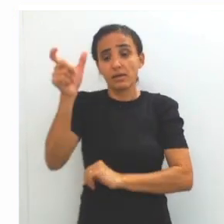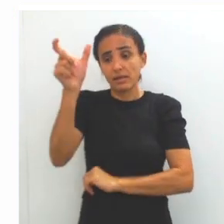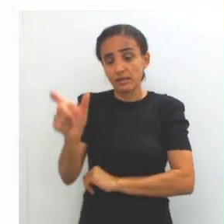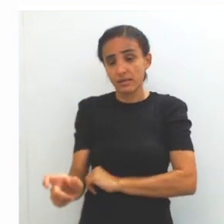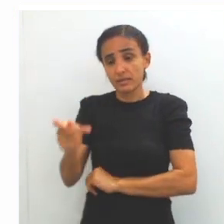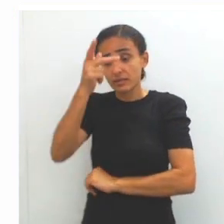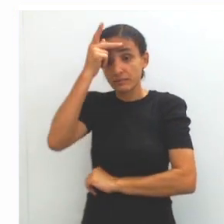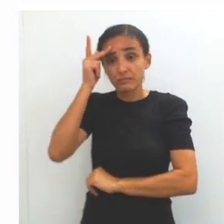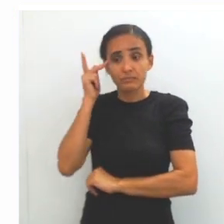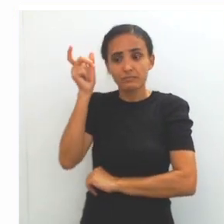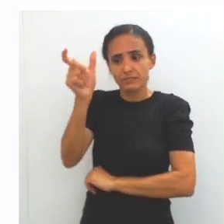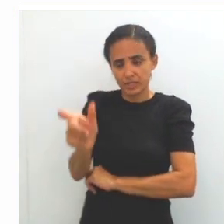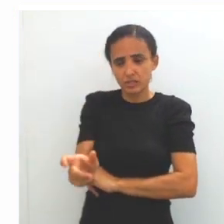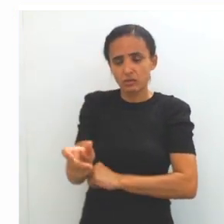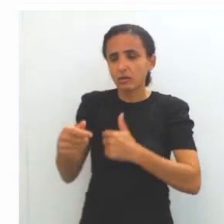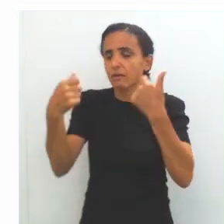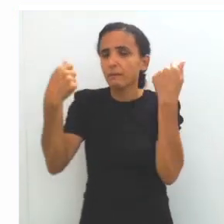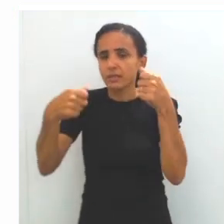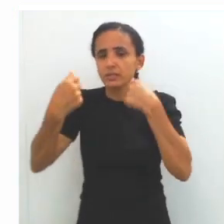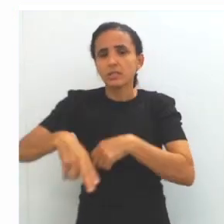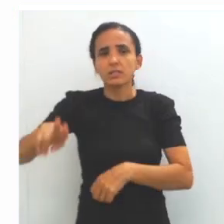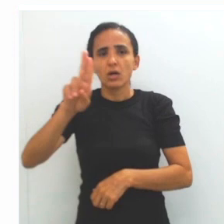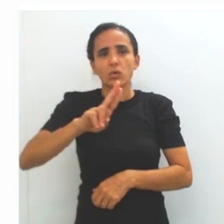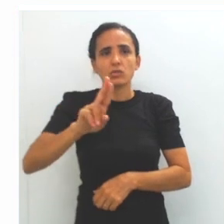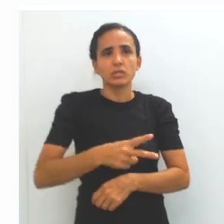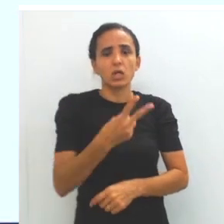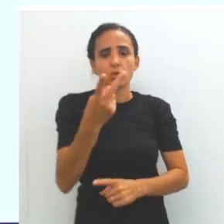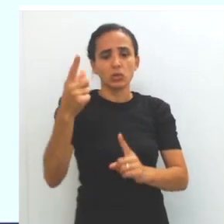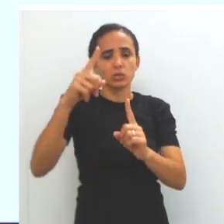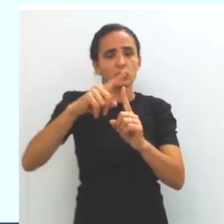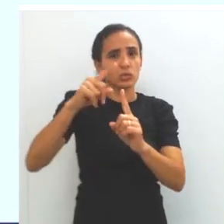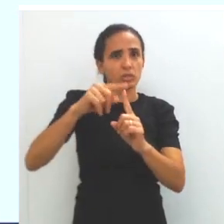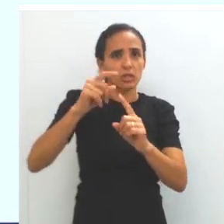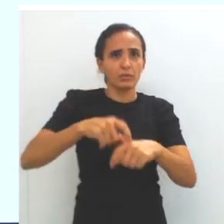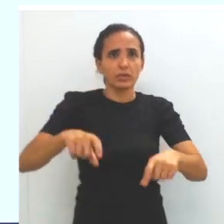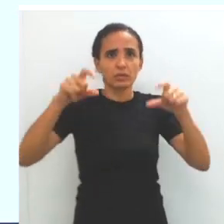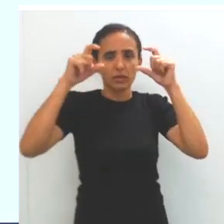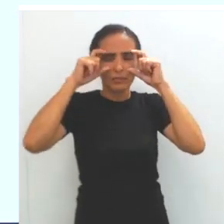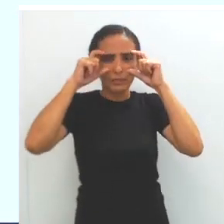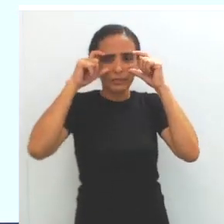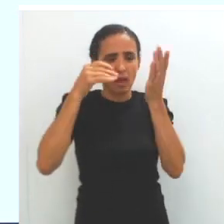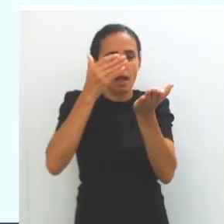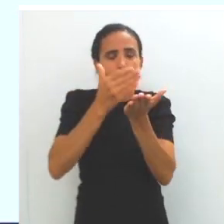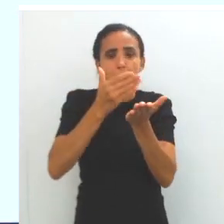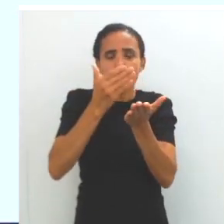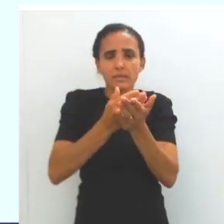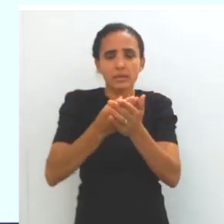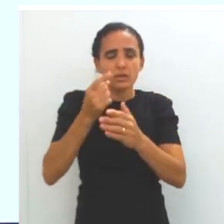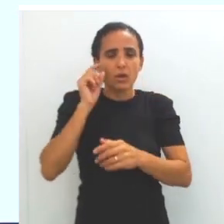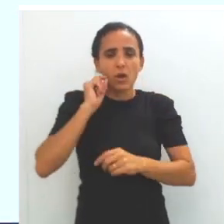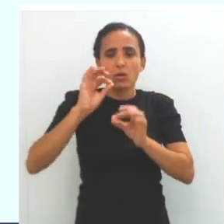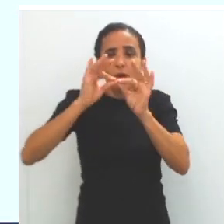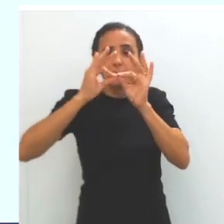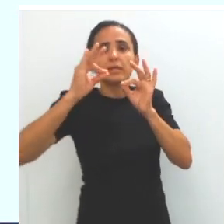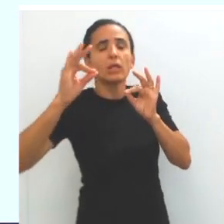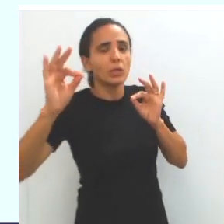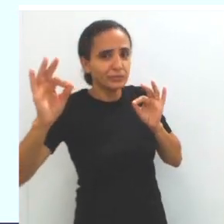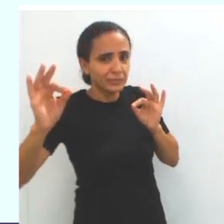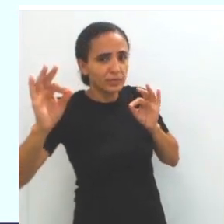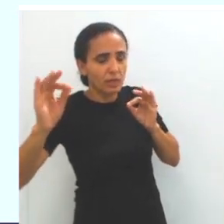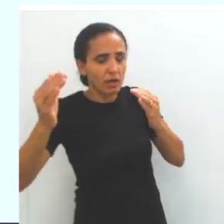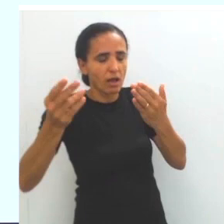esse paciente, esse cliente é presbíope. Ou seja, metade do óculos é para